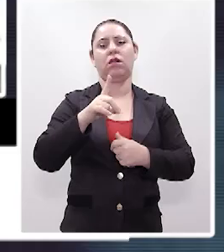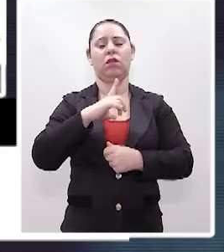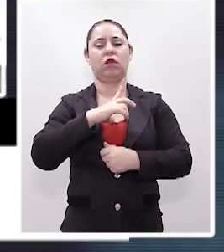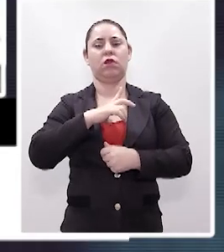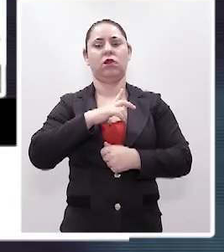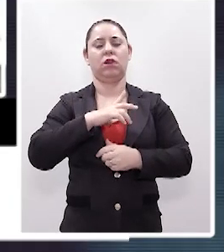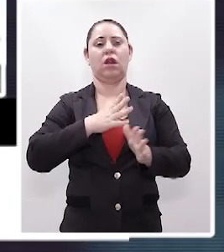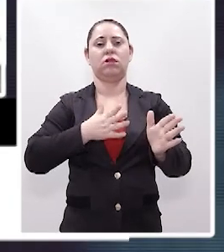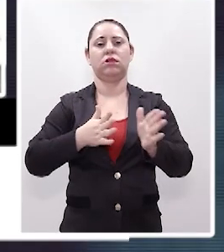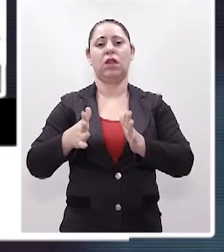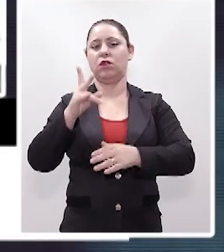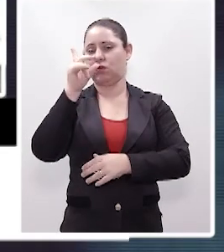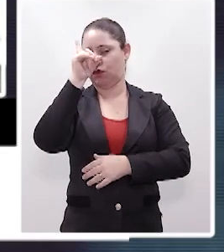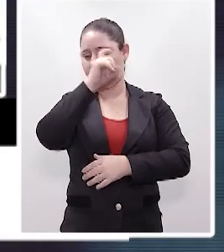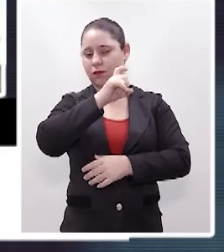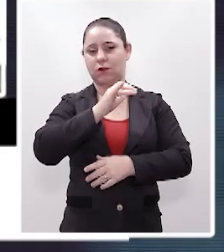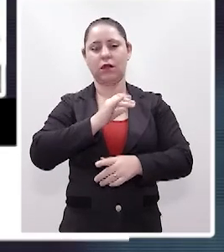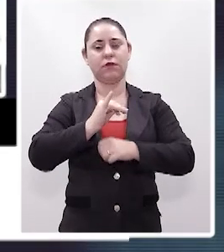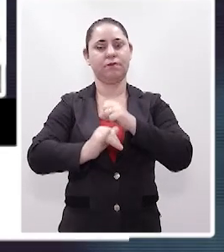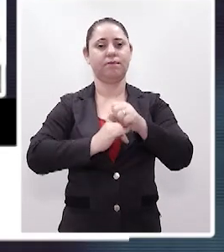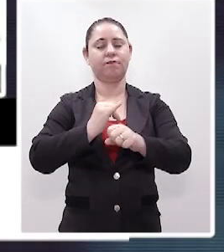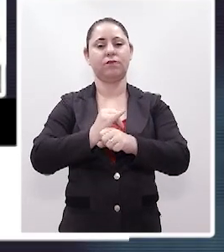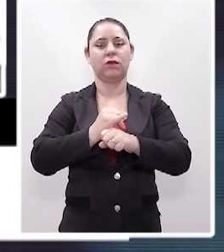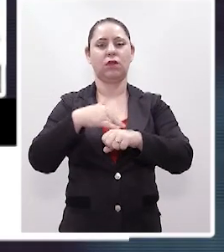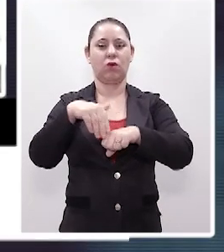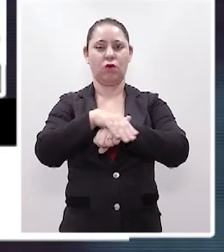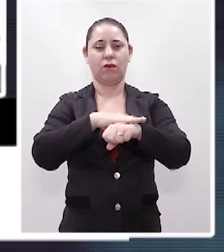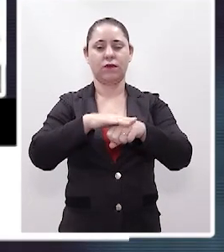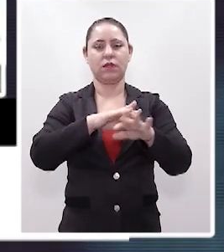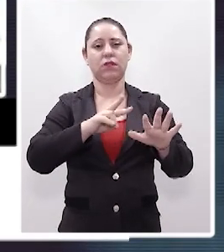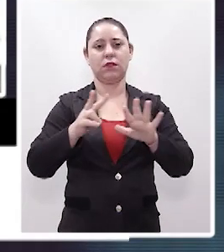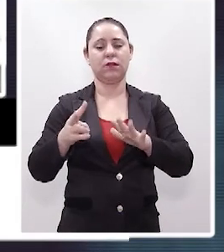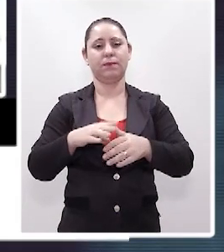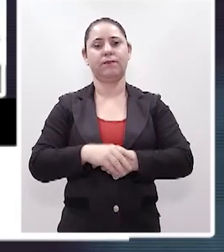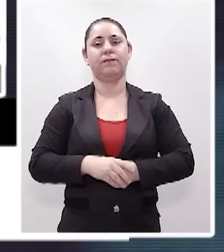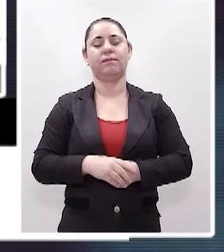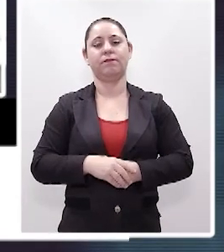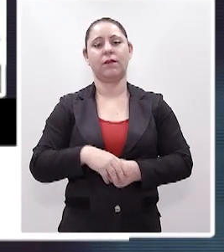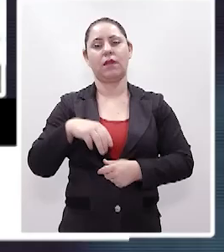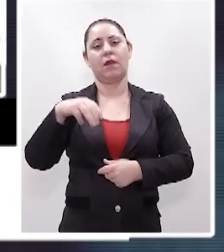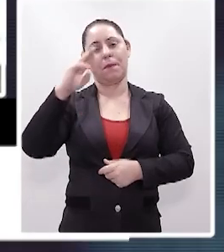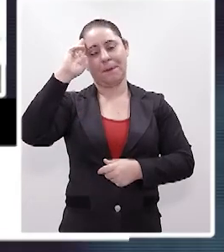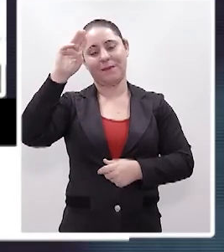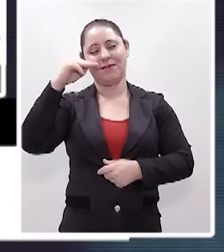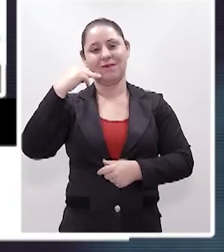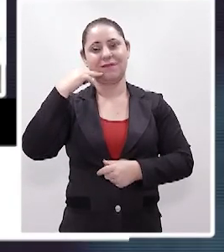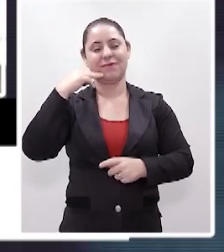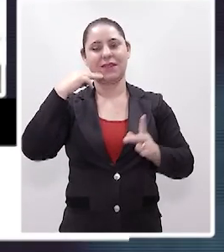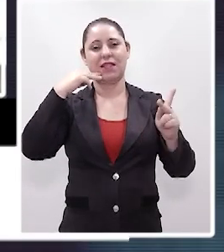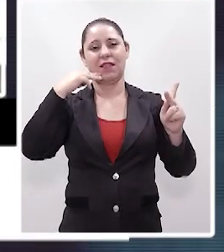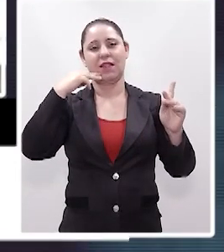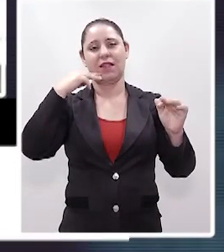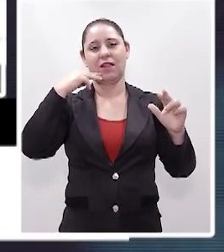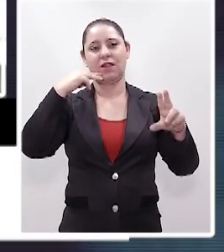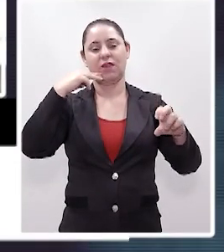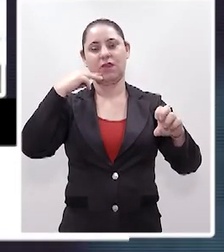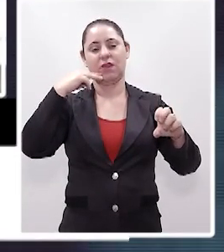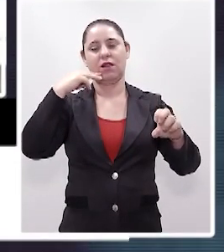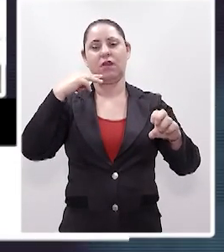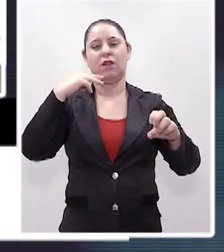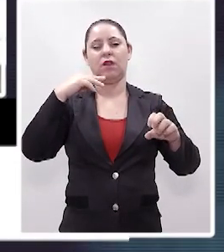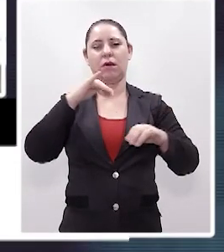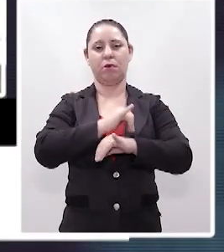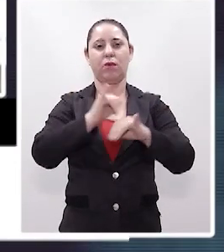aí de acesso à internet. E eu conversei essa semana, Maritê e Karine, para